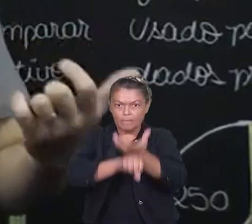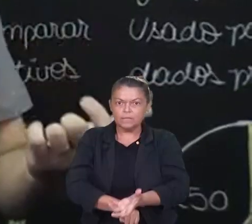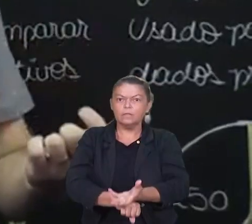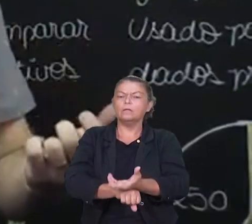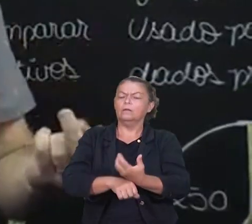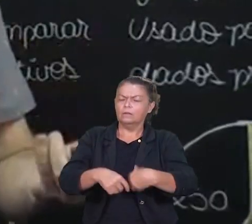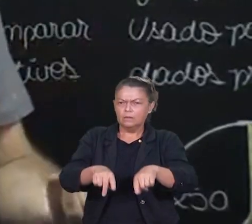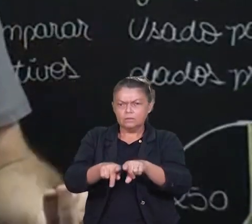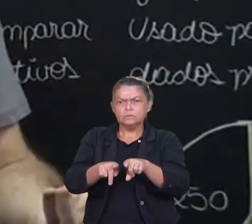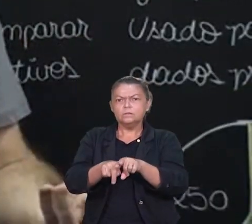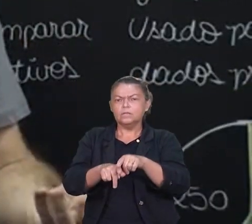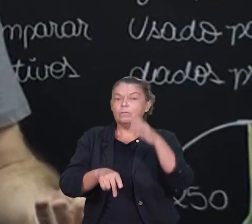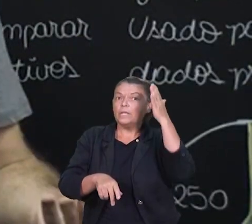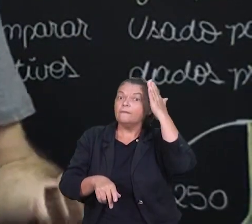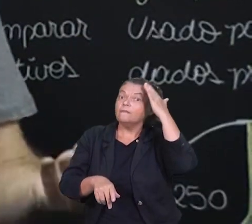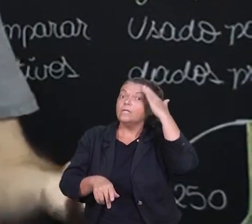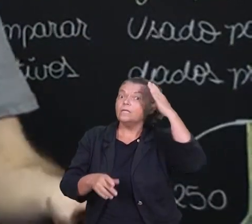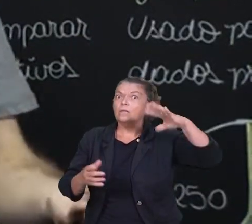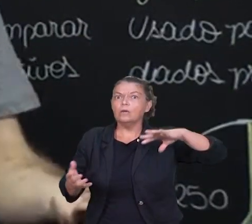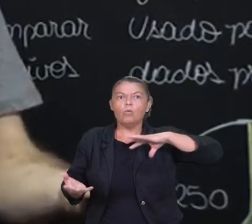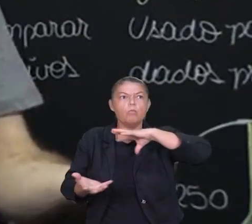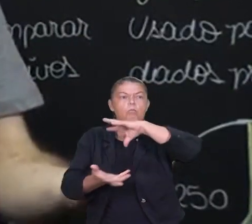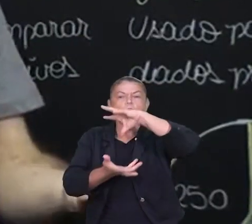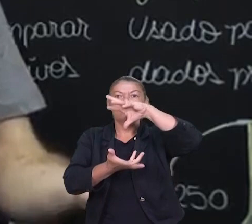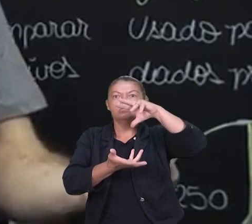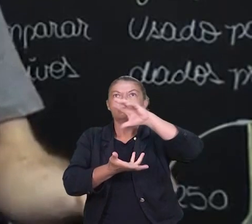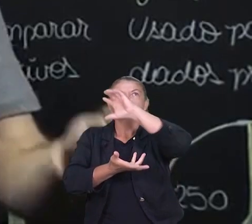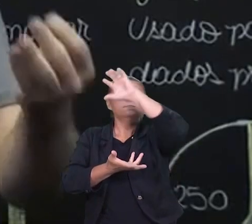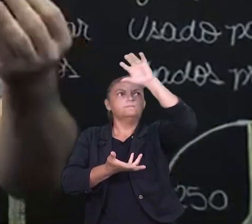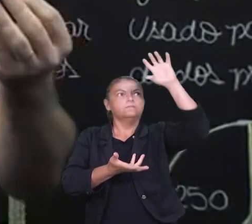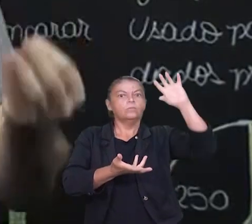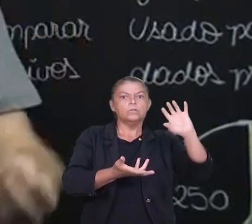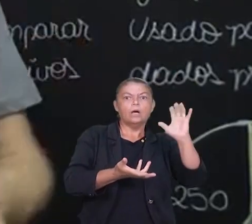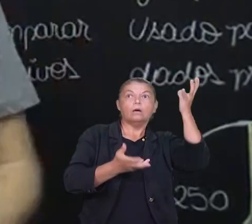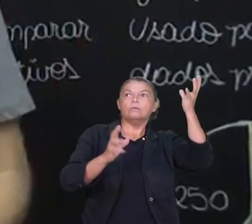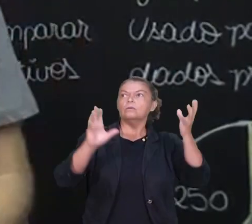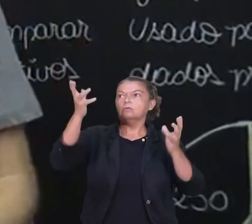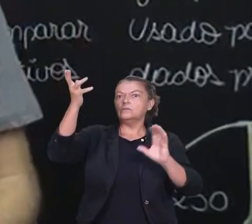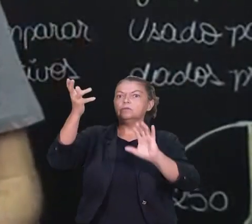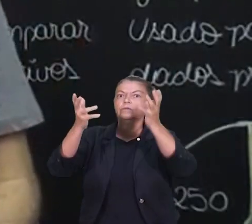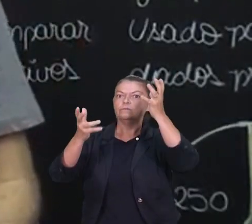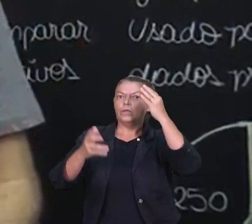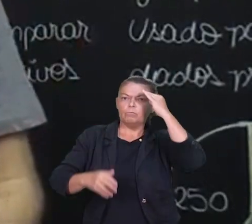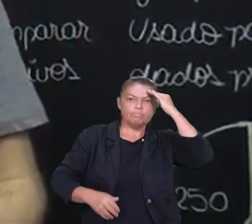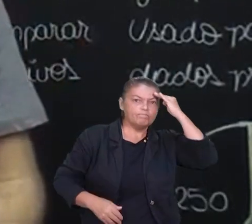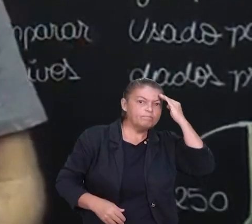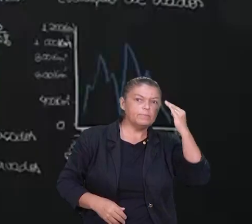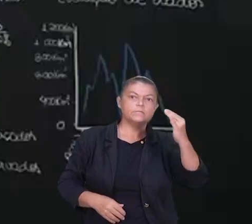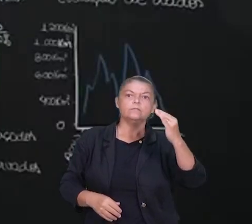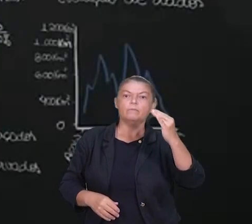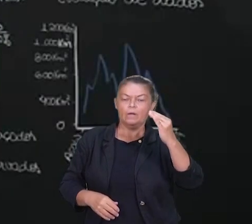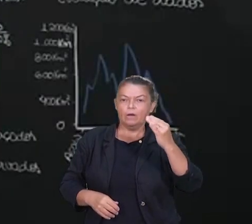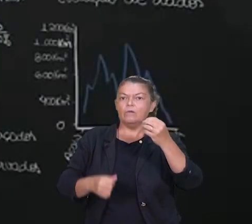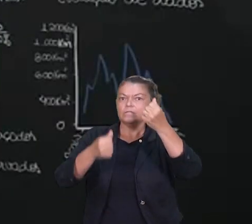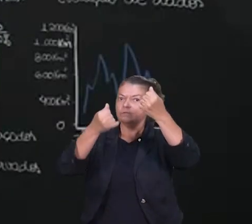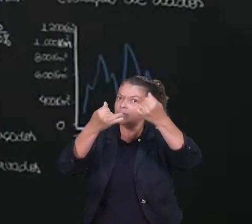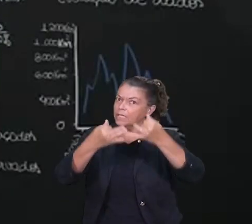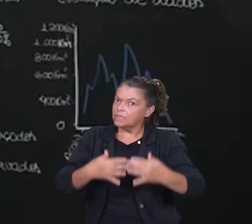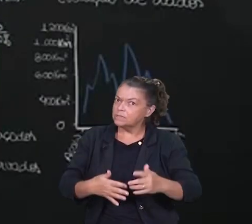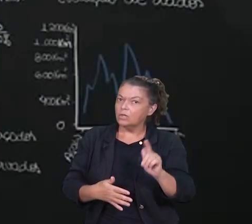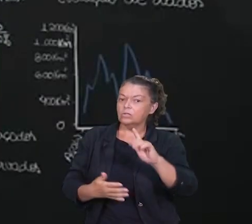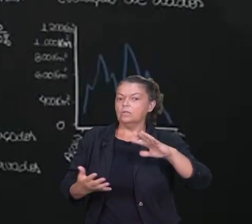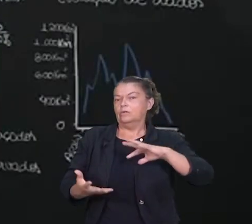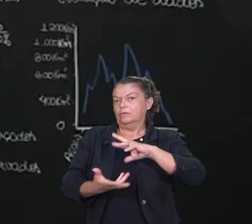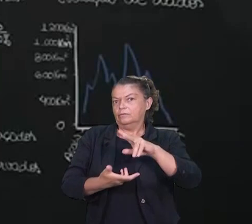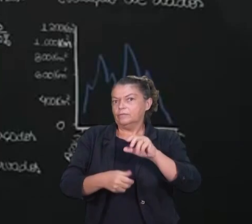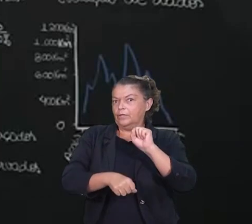melhor compreender o mundo. E compreender o mundo, entender o que está acontecendo nele, é o principal objeto da geografia, não é não? Eu espero que você tenha